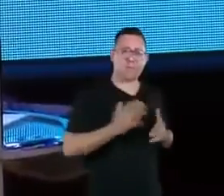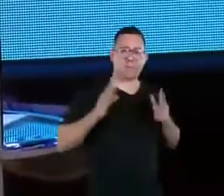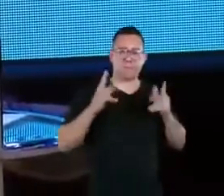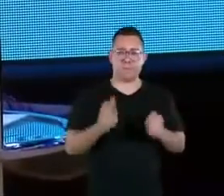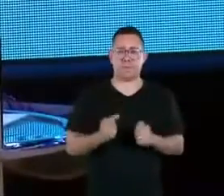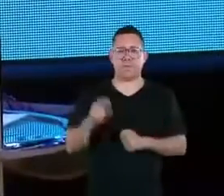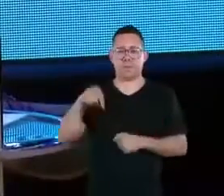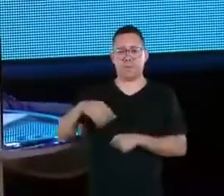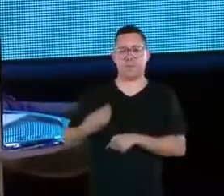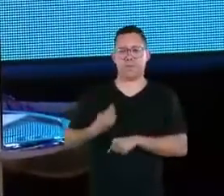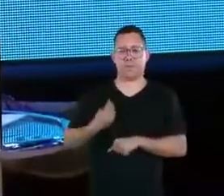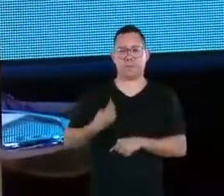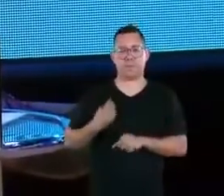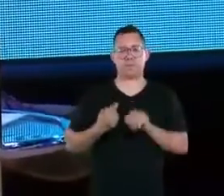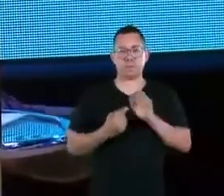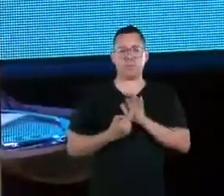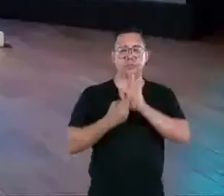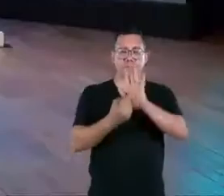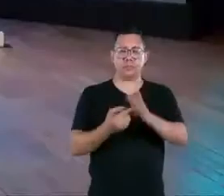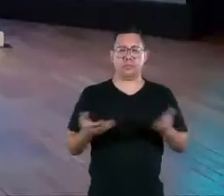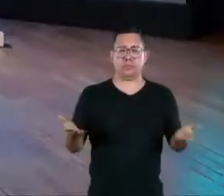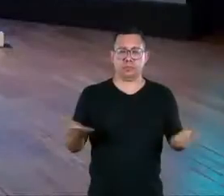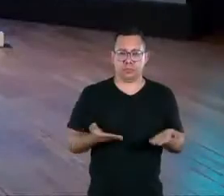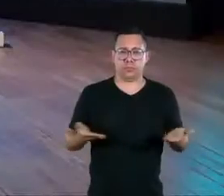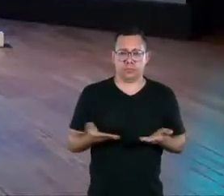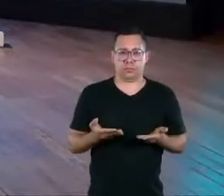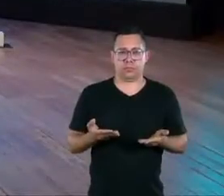que vou apresentar agora,